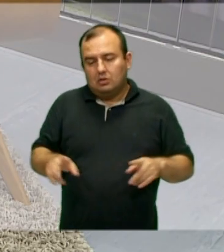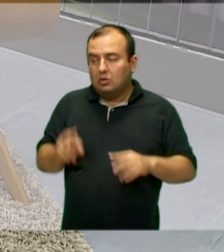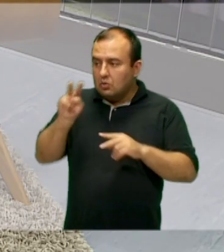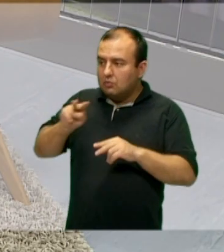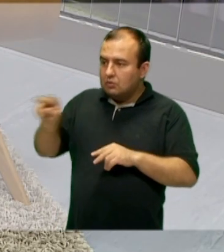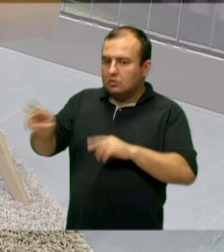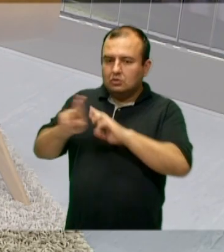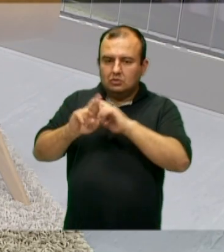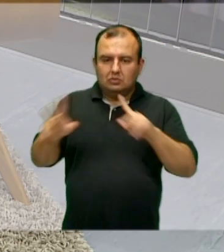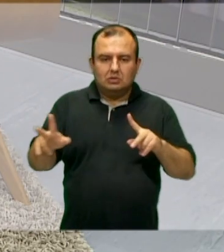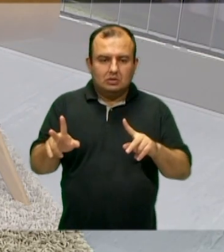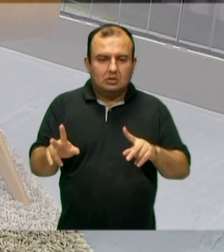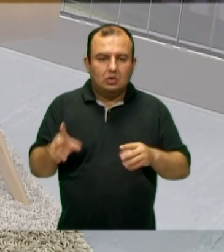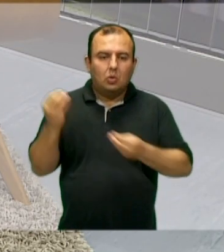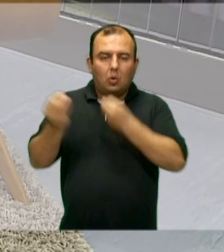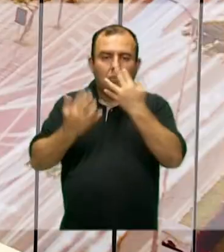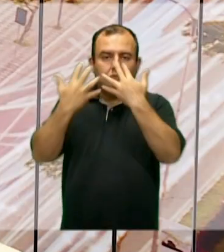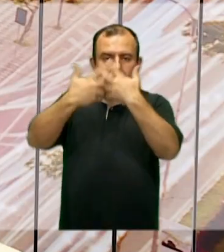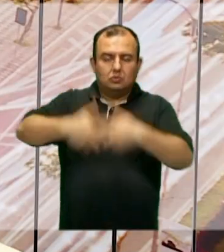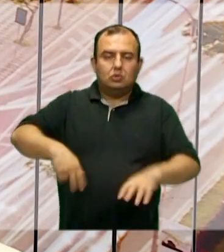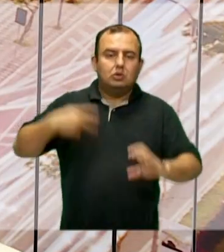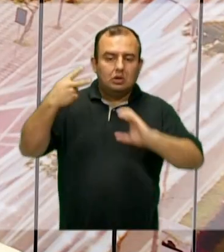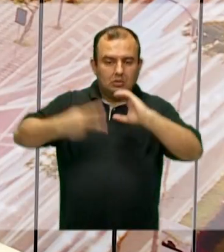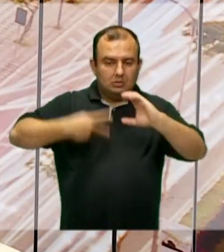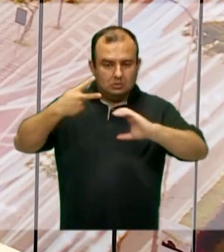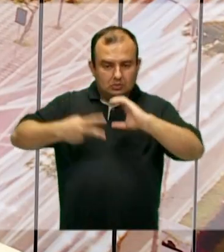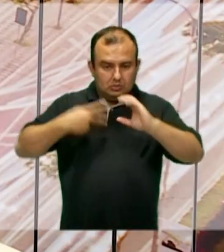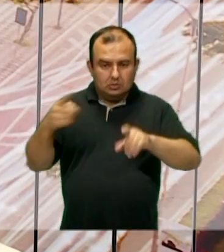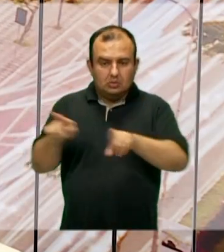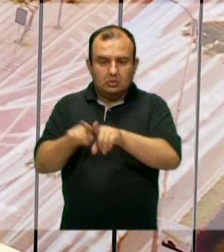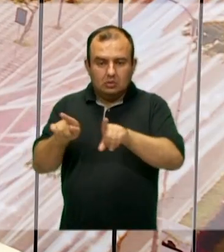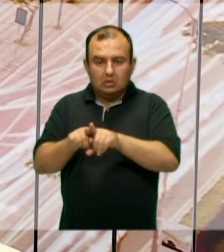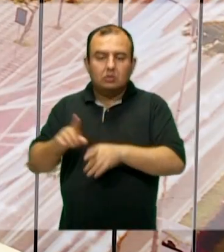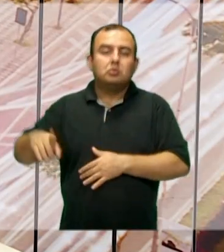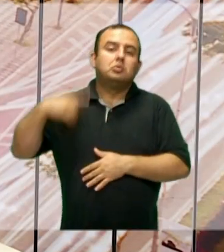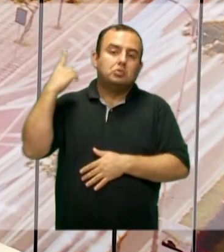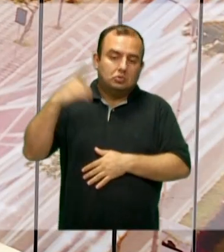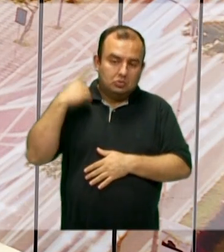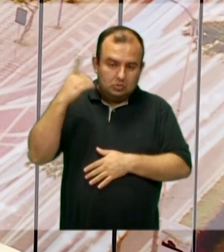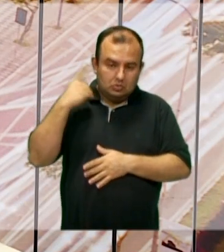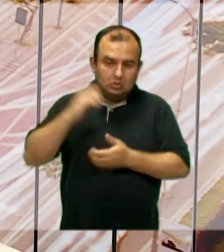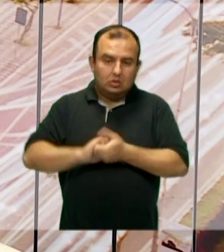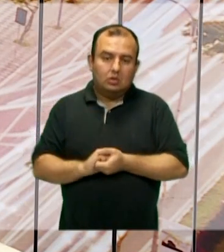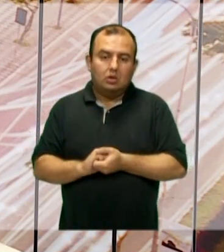visão, então, sobre como funciona a Câmara de Vereadores, de repente Câmara dos Deputados,